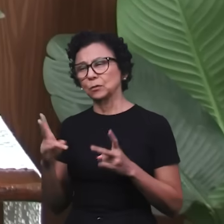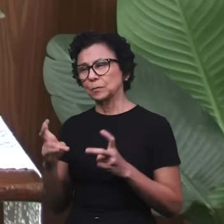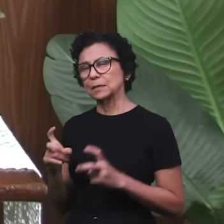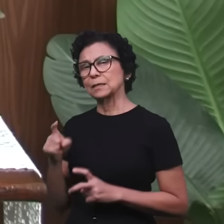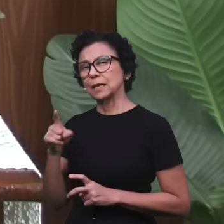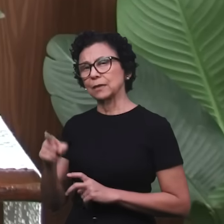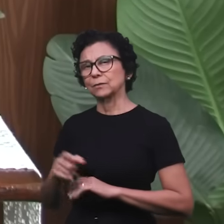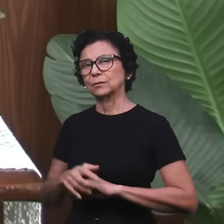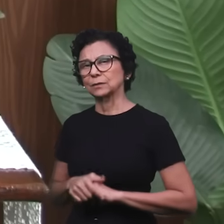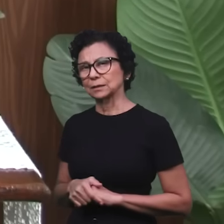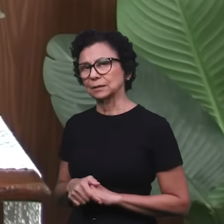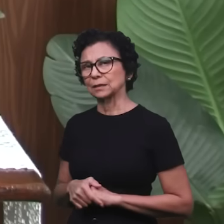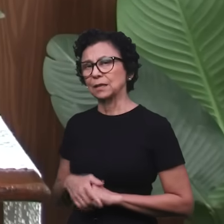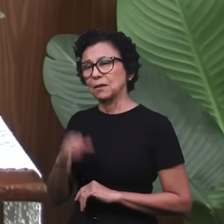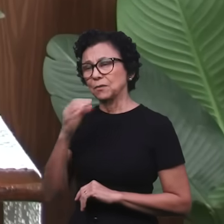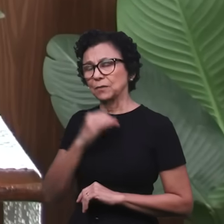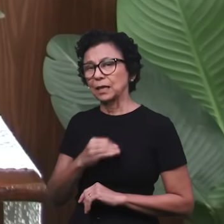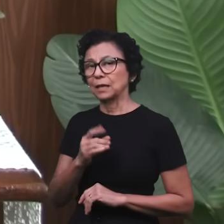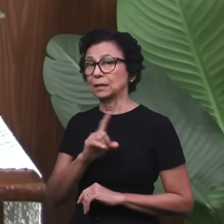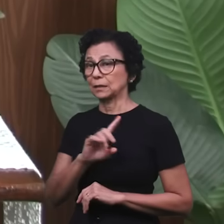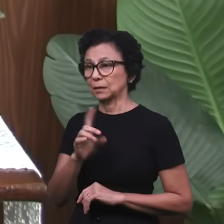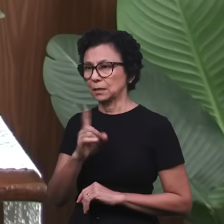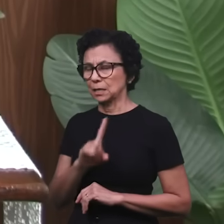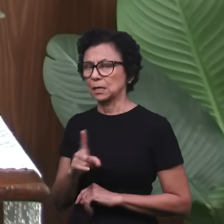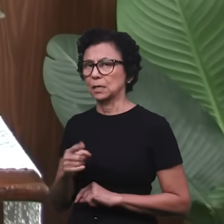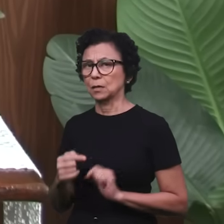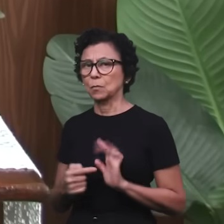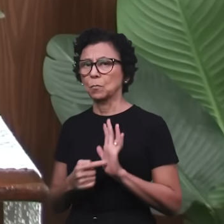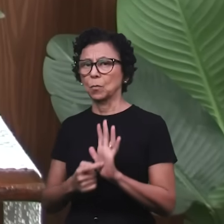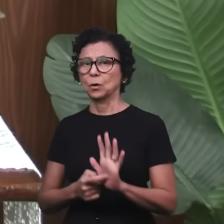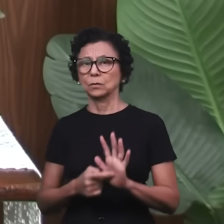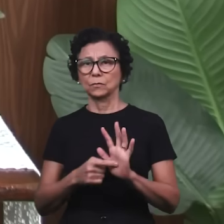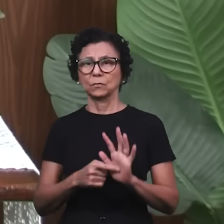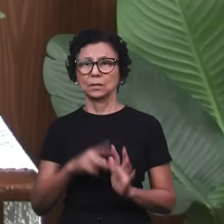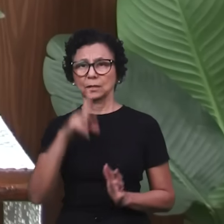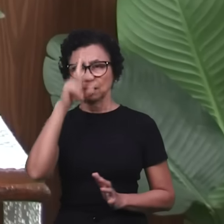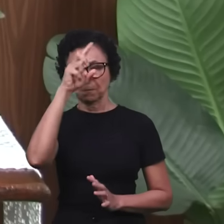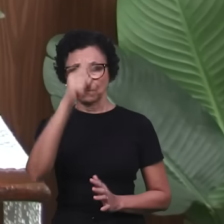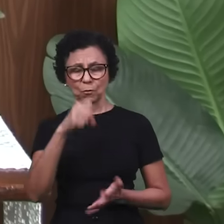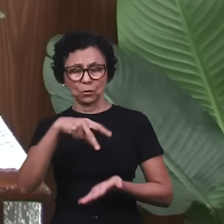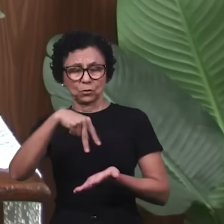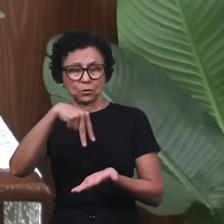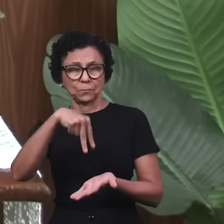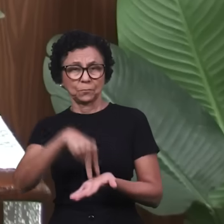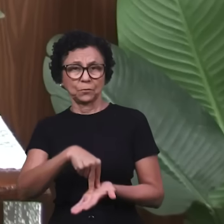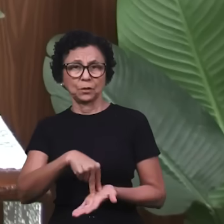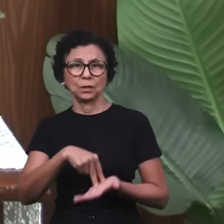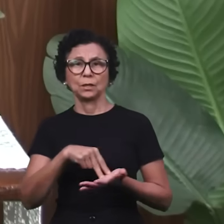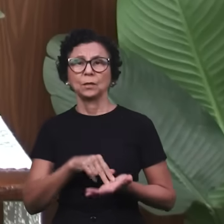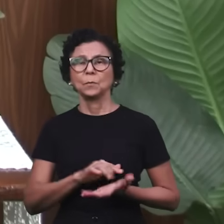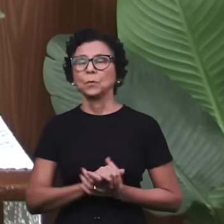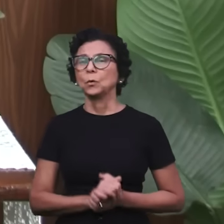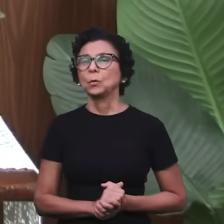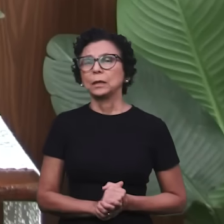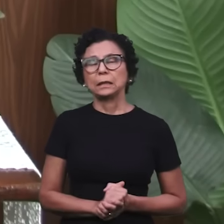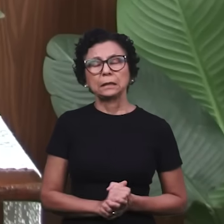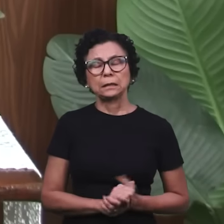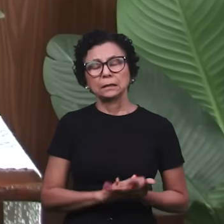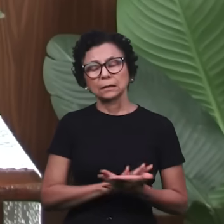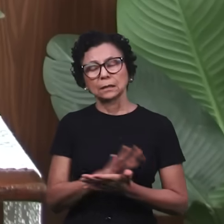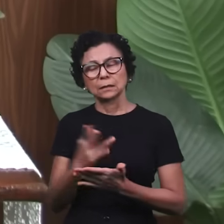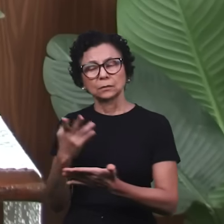foi renovada para fazer a obra do Senhor. E nenhum predador ele chegará perto da sua vida, da sua